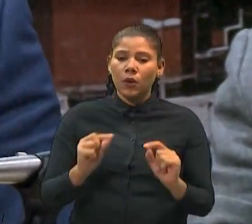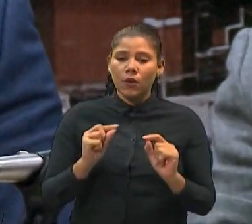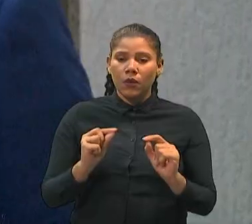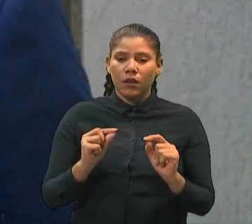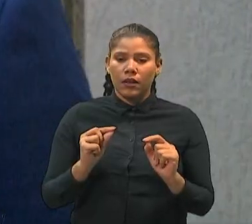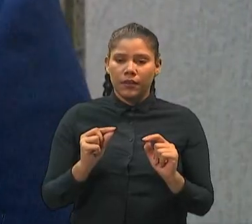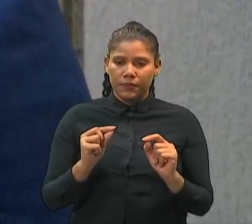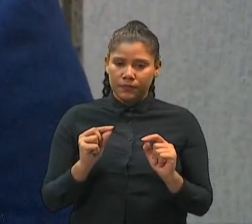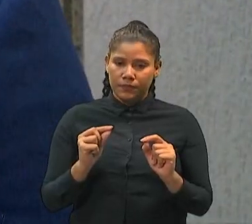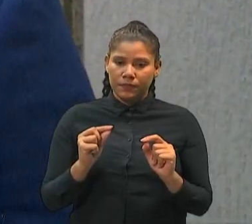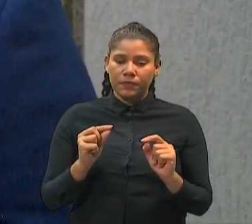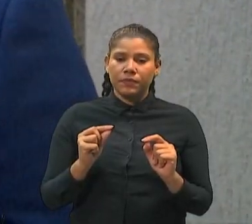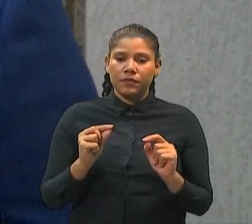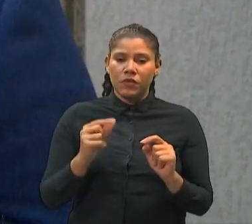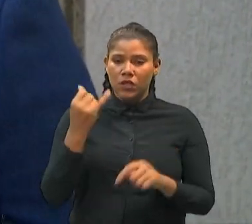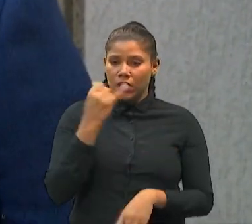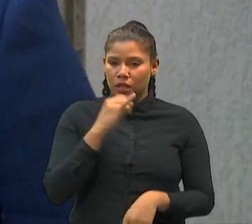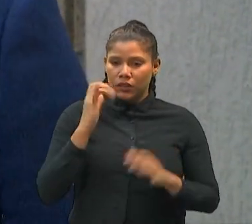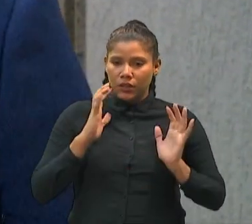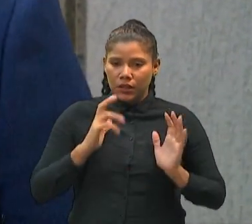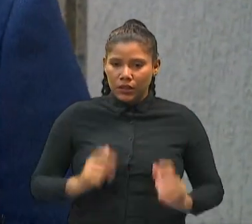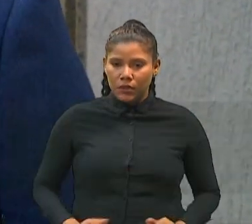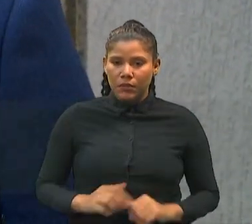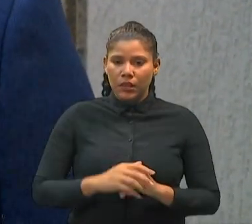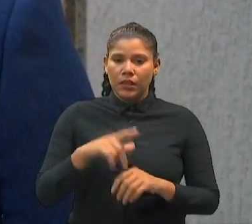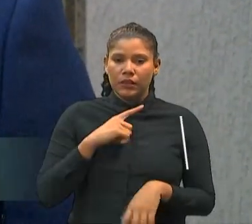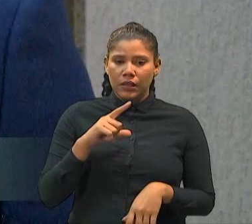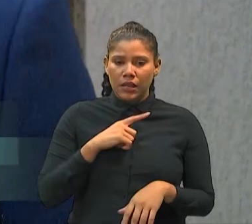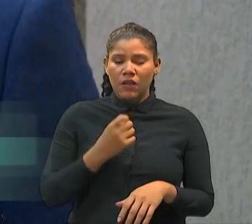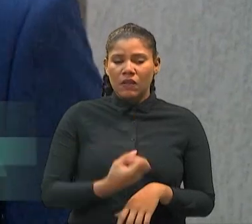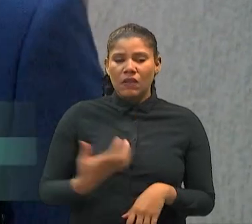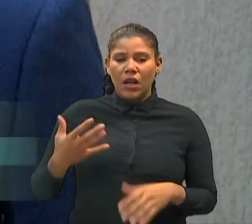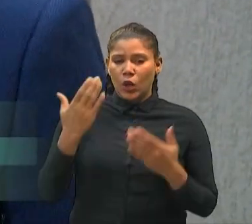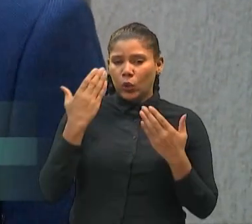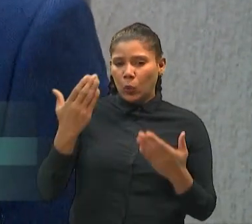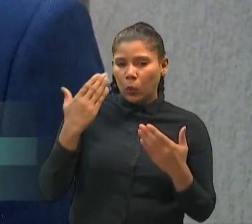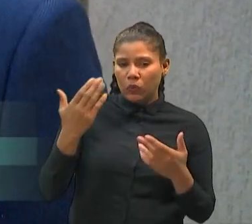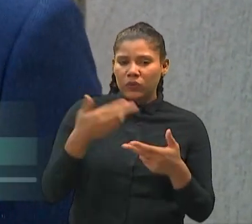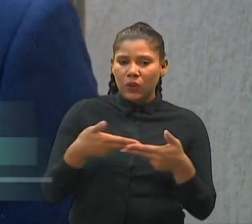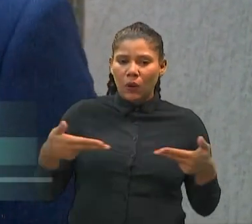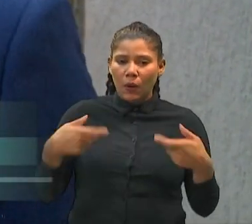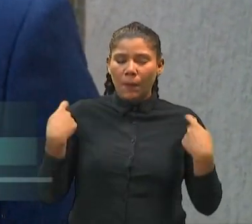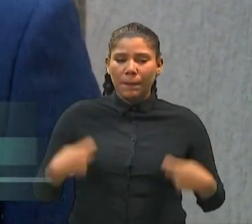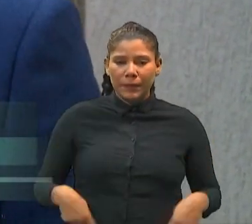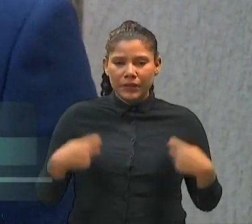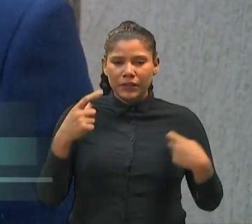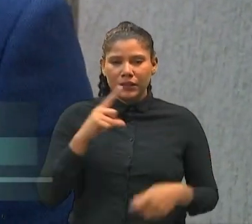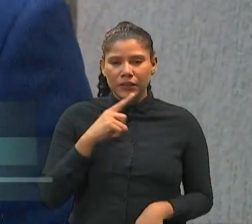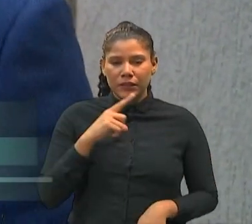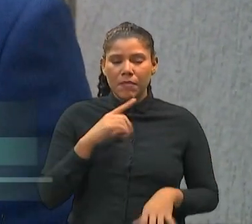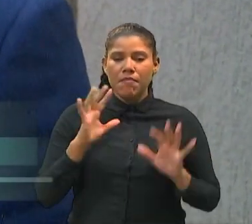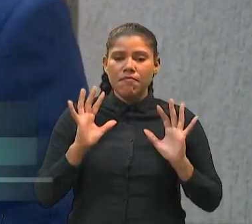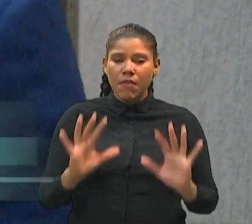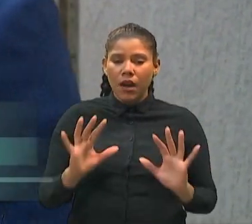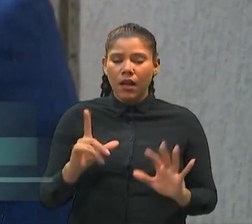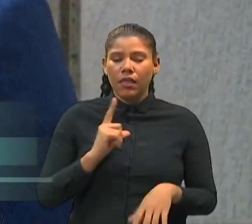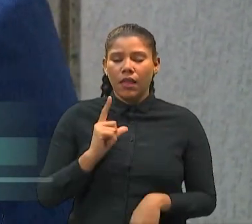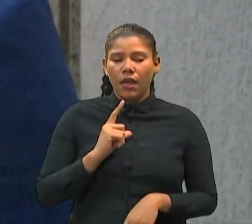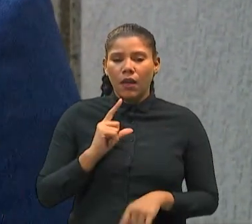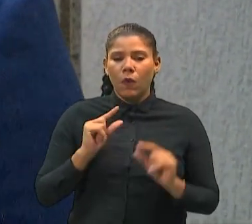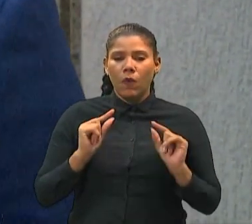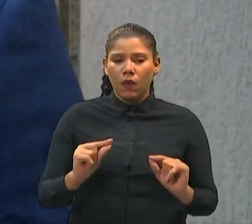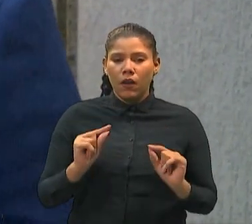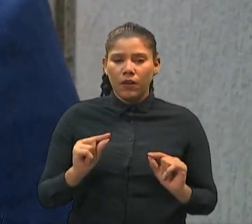energia temos muitas perguntas que precisam ser respondidas ainda e tem muito o d de